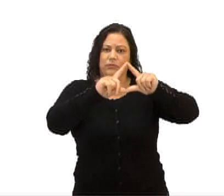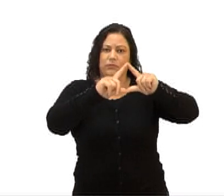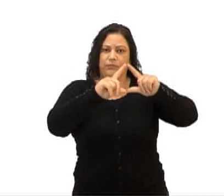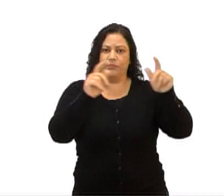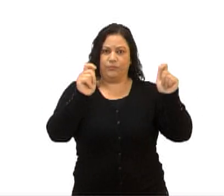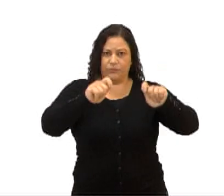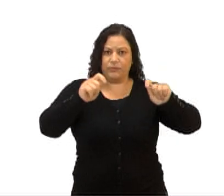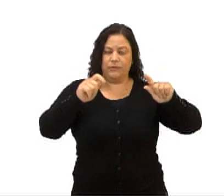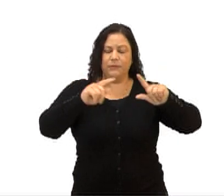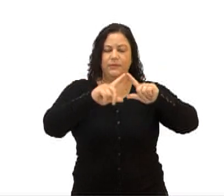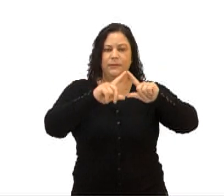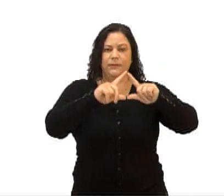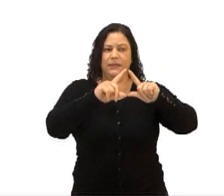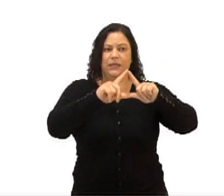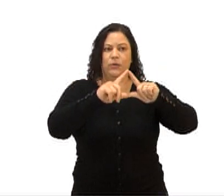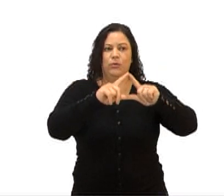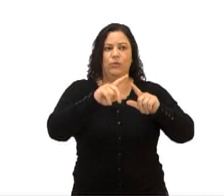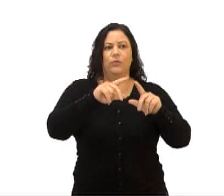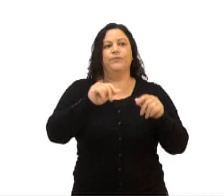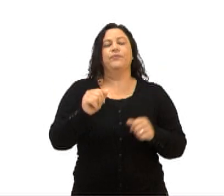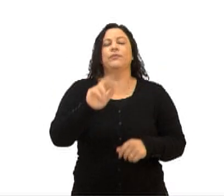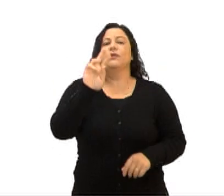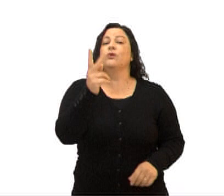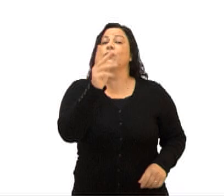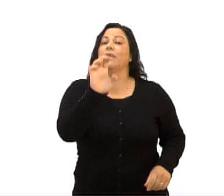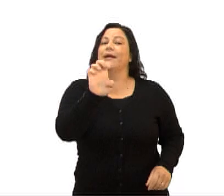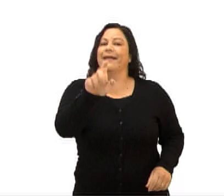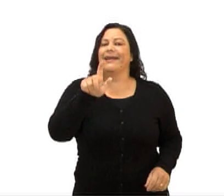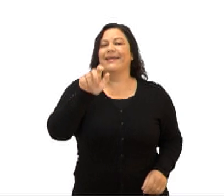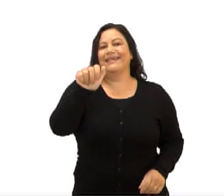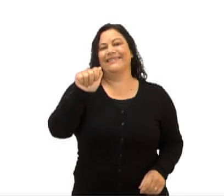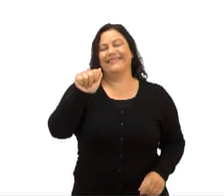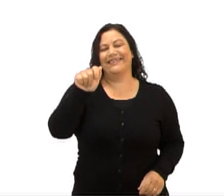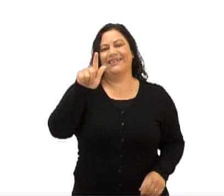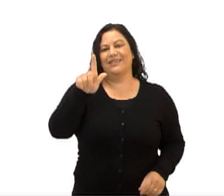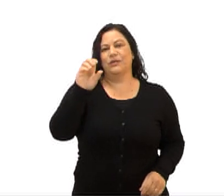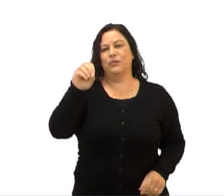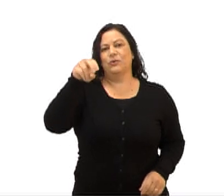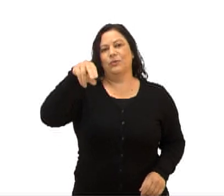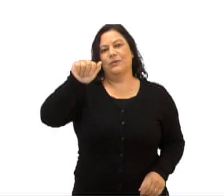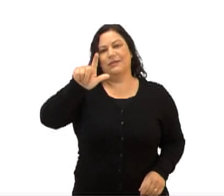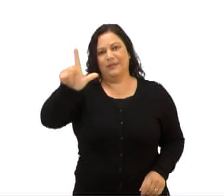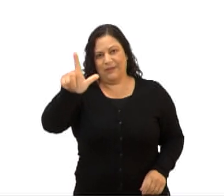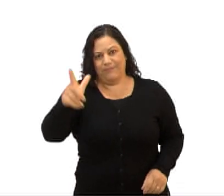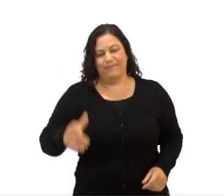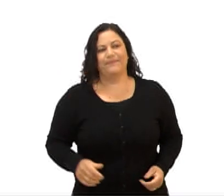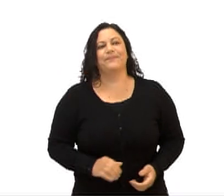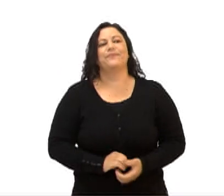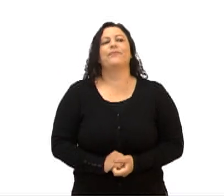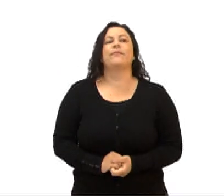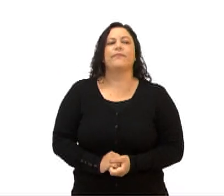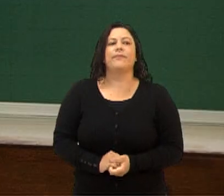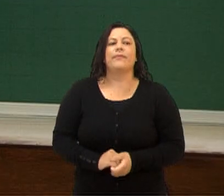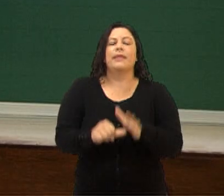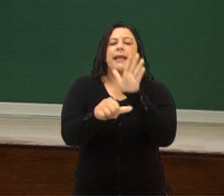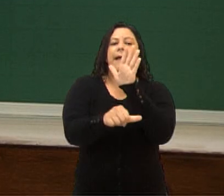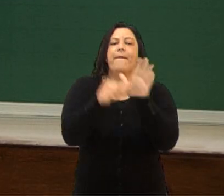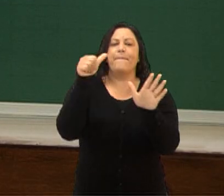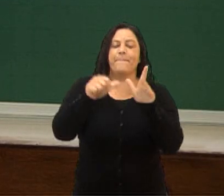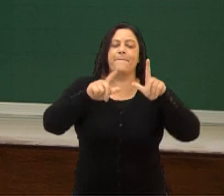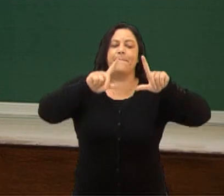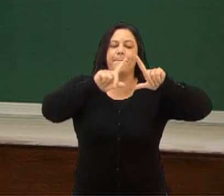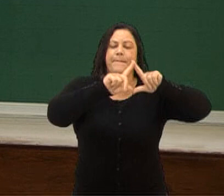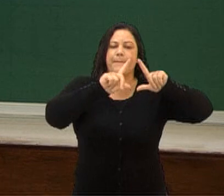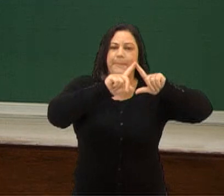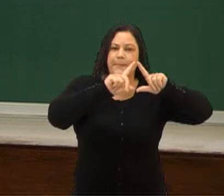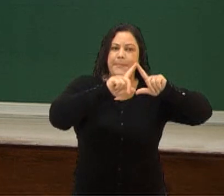composta por triângulos, hexagonal, formado por bases compostas de hexágonos. Então, prisma triangular. Eis a